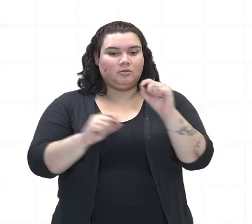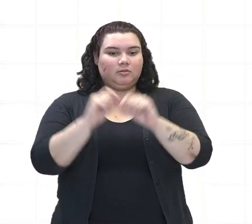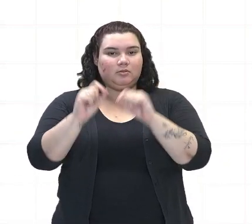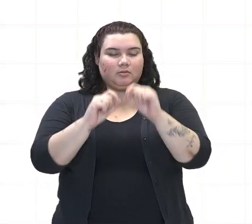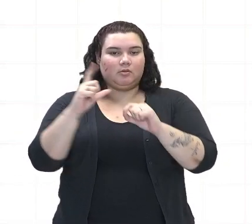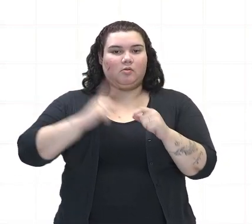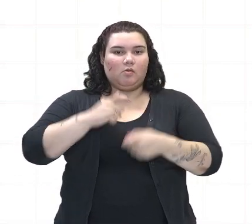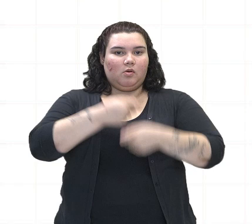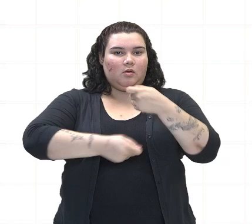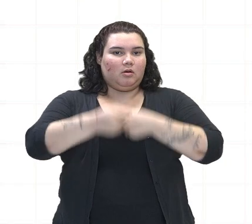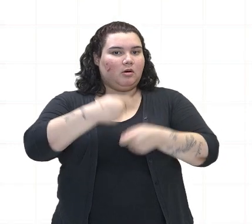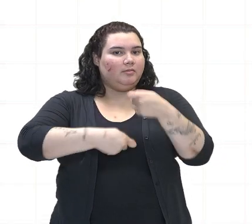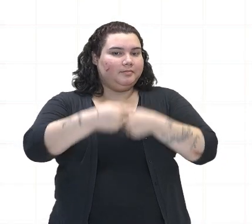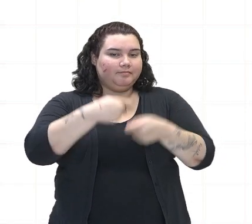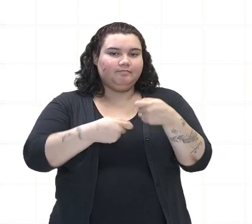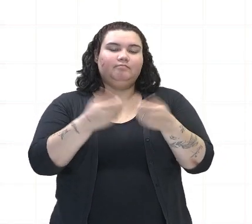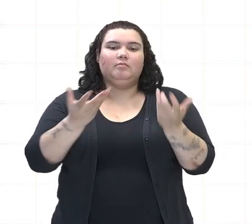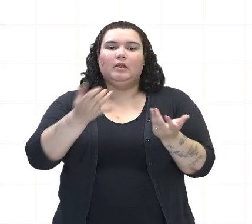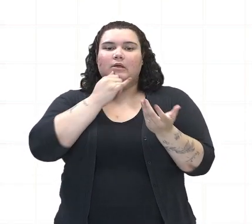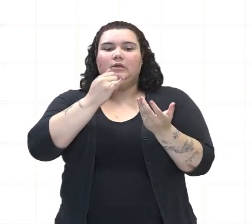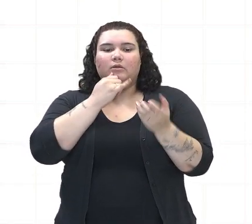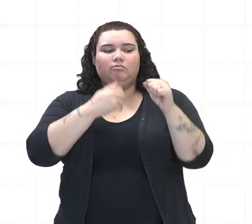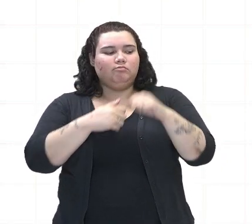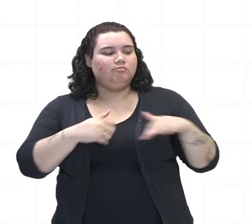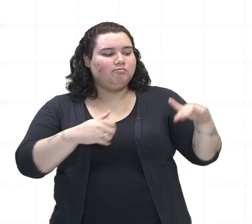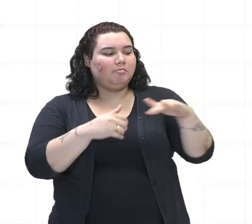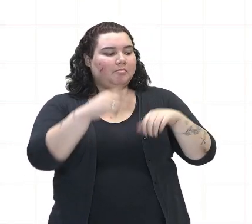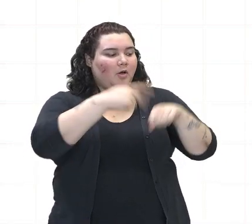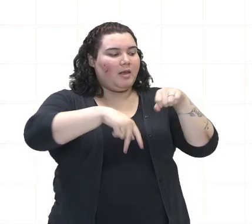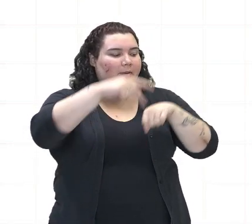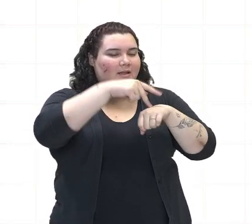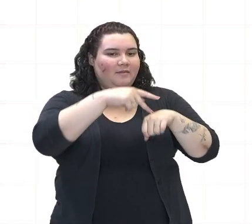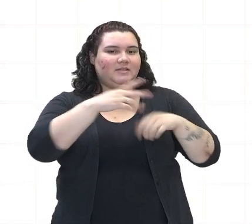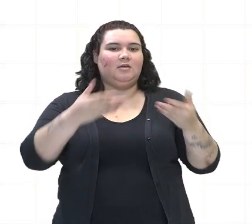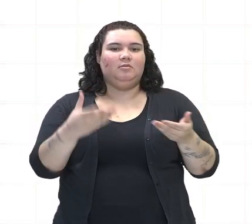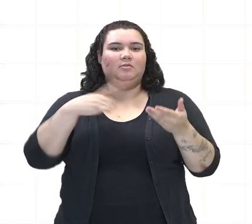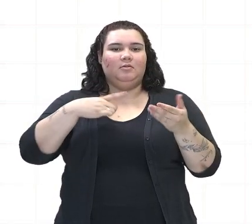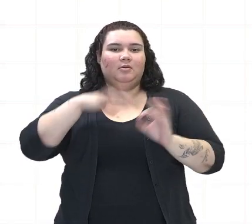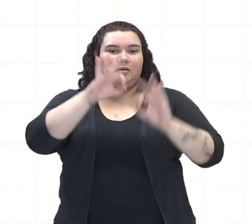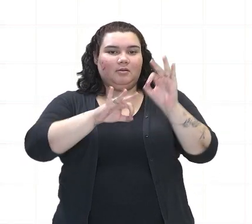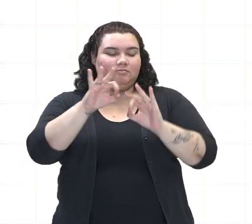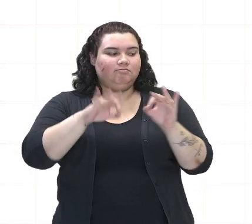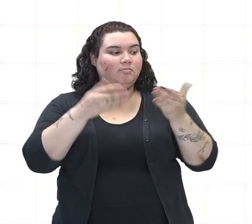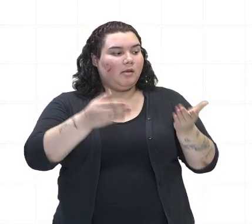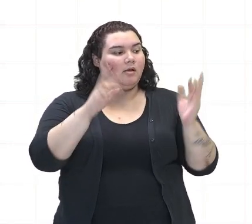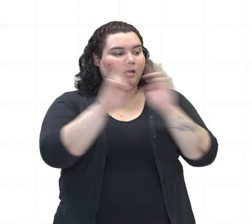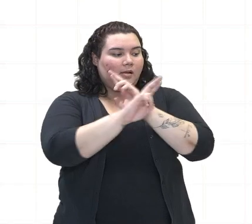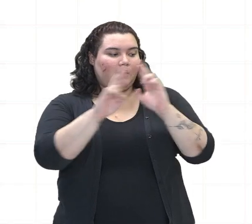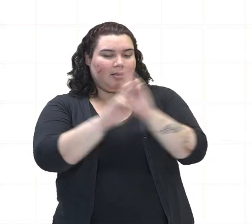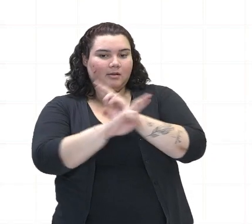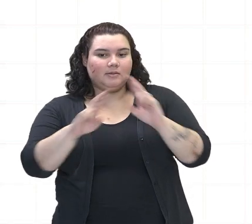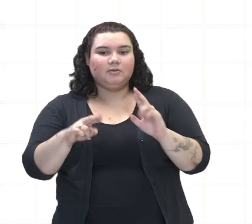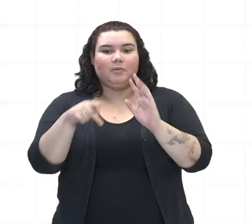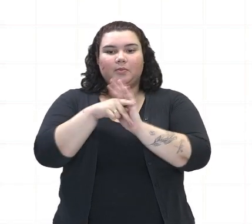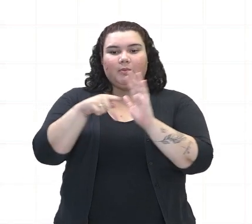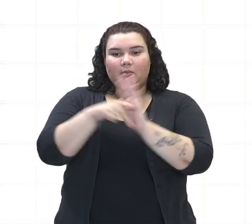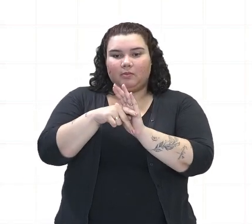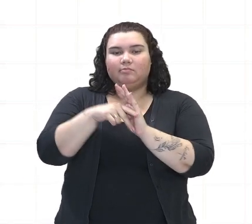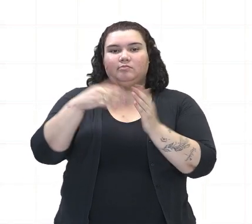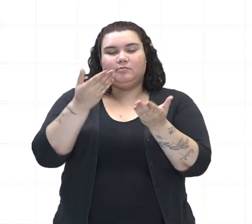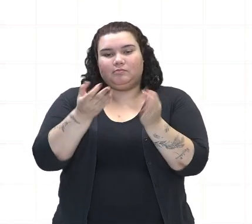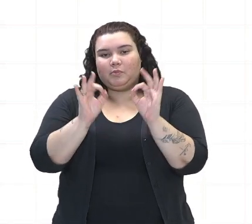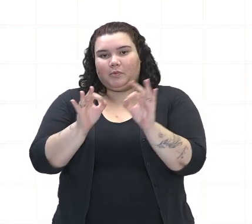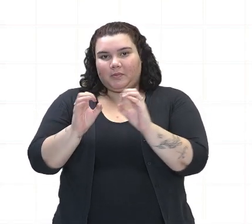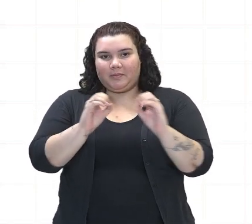economia. Nessa aula a gente vai entender como é que esses países estão organizados hoje em dia com relação ao que eles produzem, tá bom,